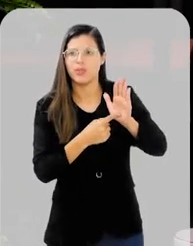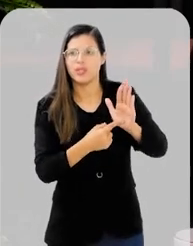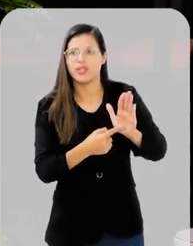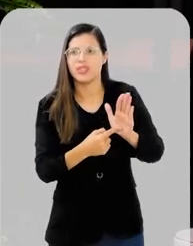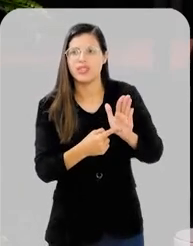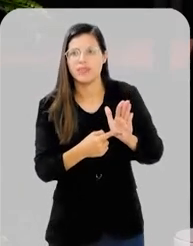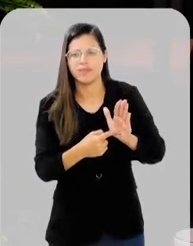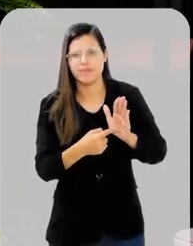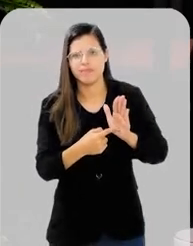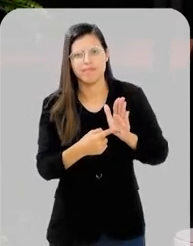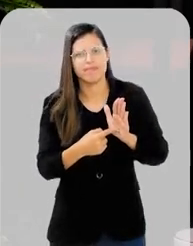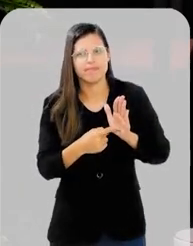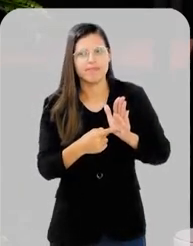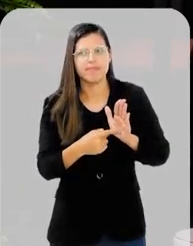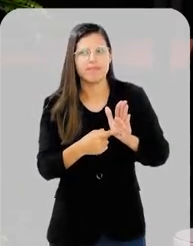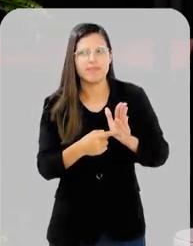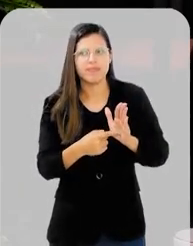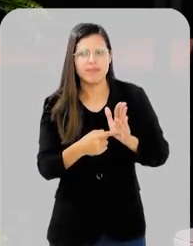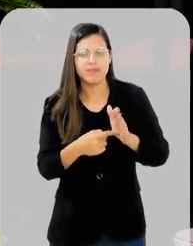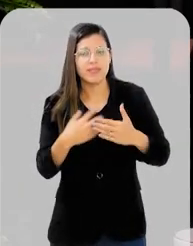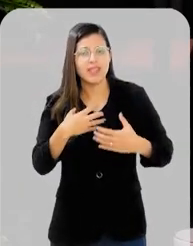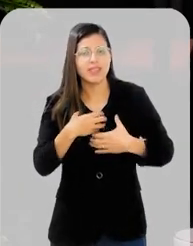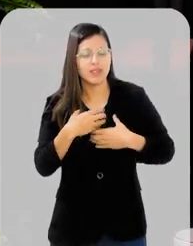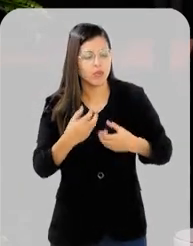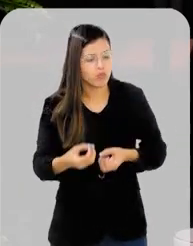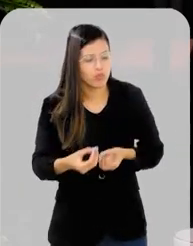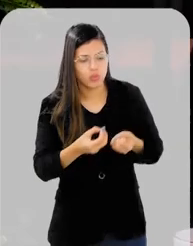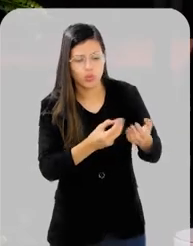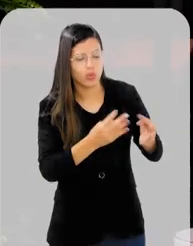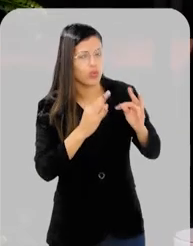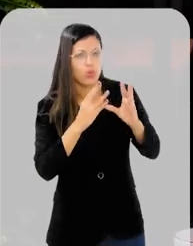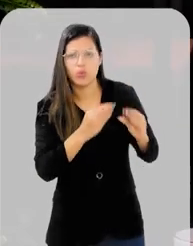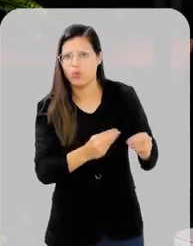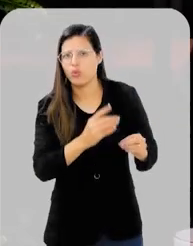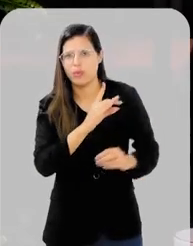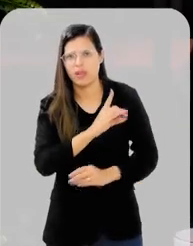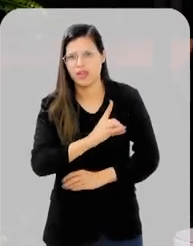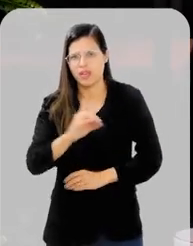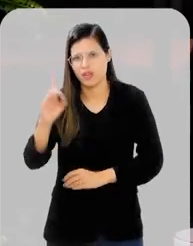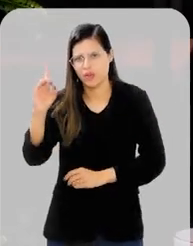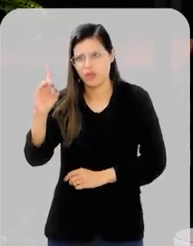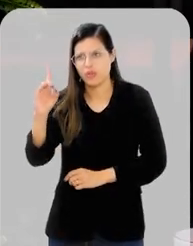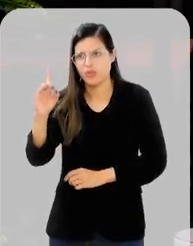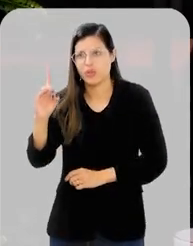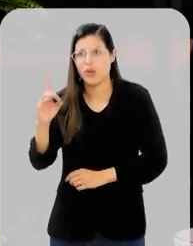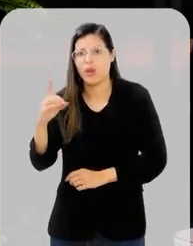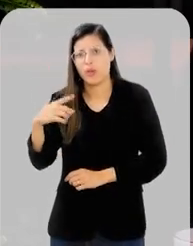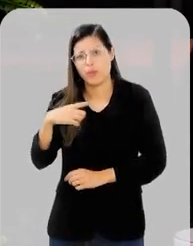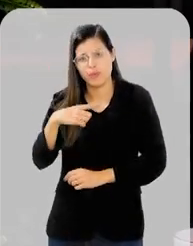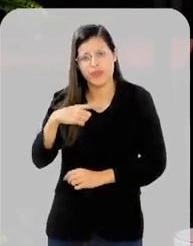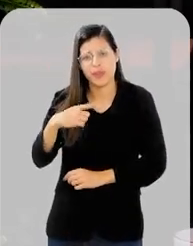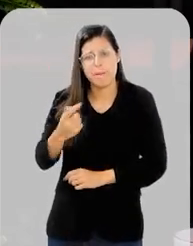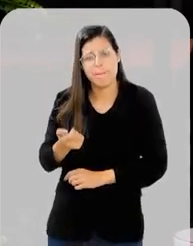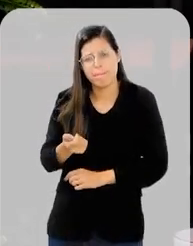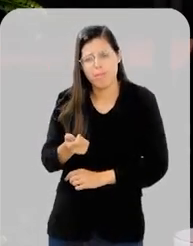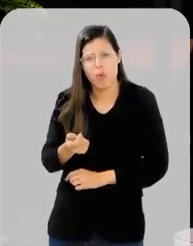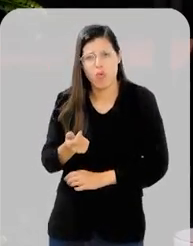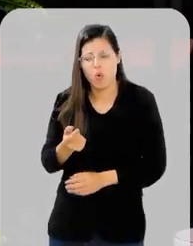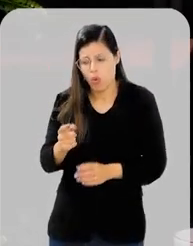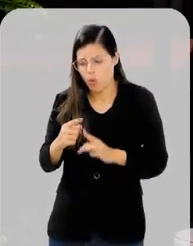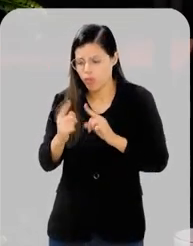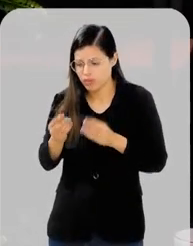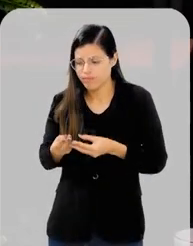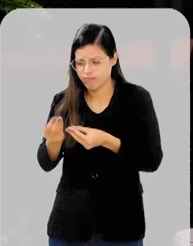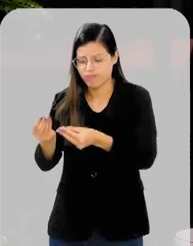que ali era a narrativa de dar né o o sentido de eu dou tudo para Deus e eu o que eu tenho é pouco mas o meu pouco eu